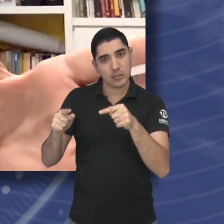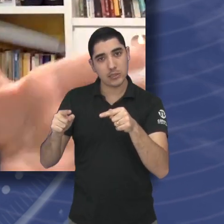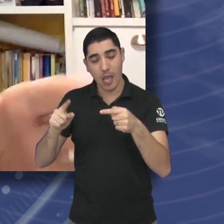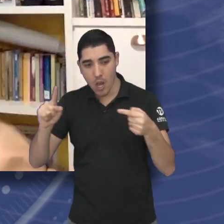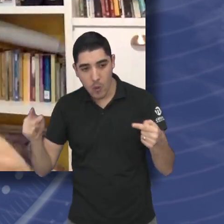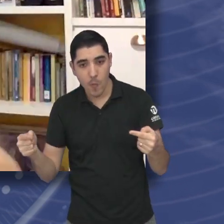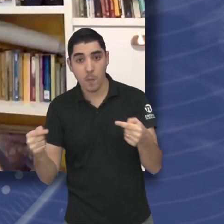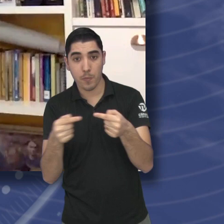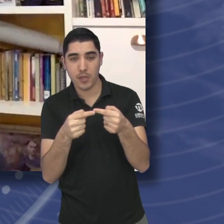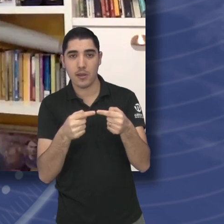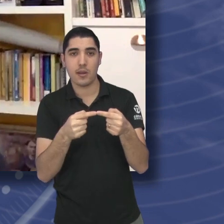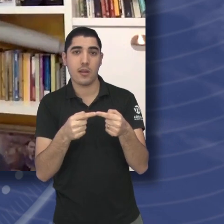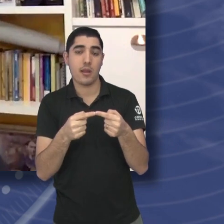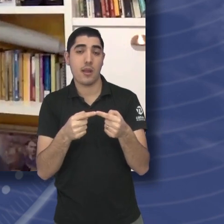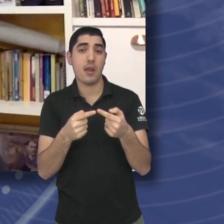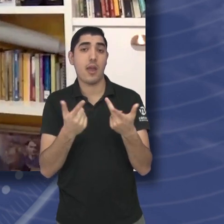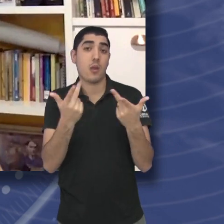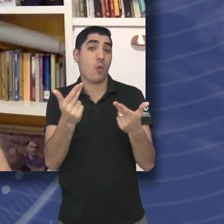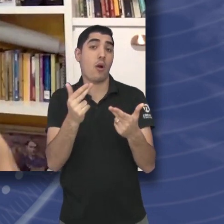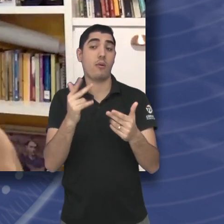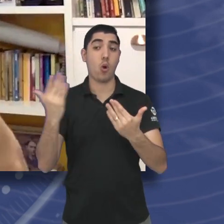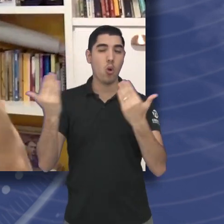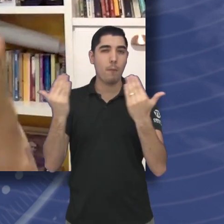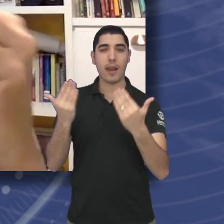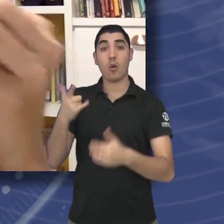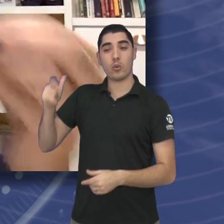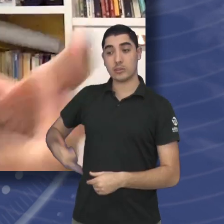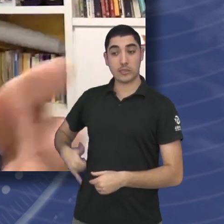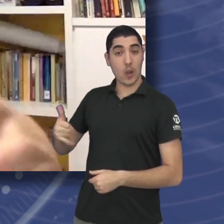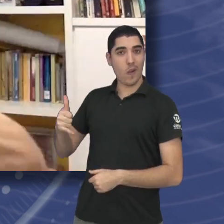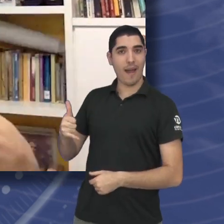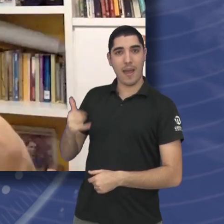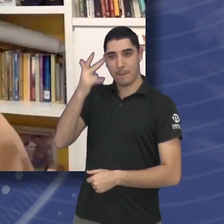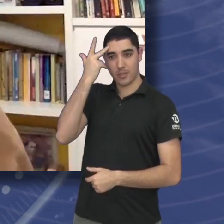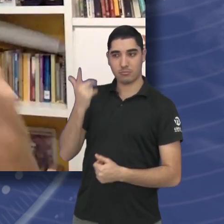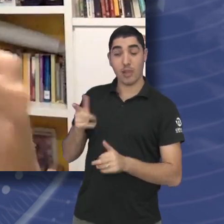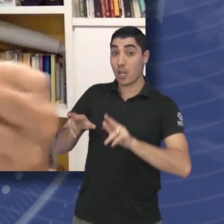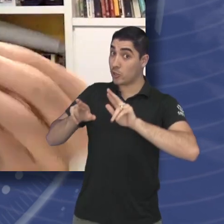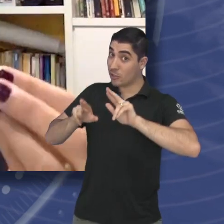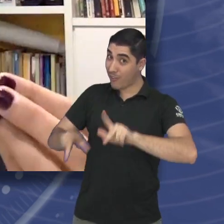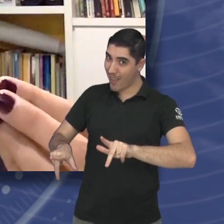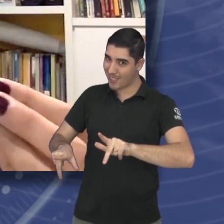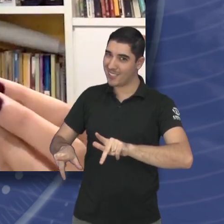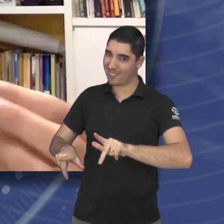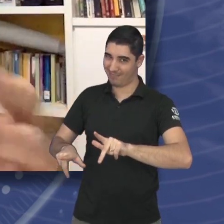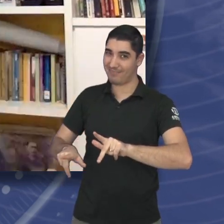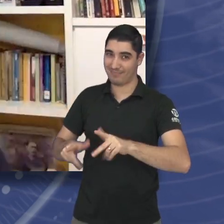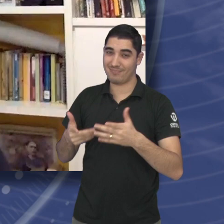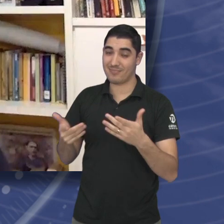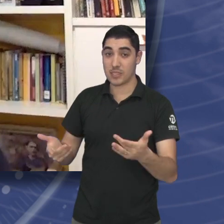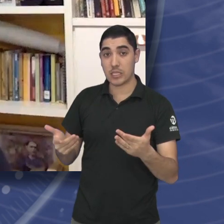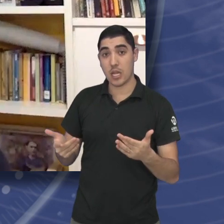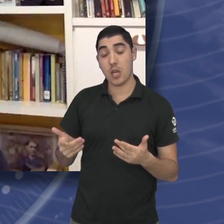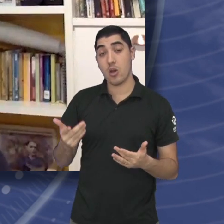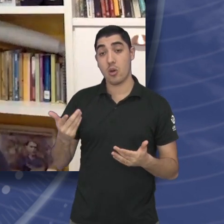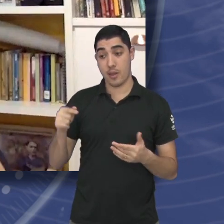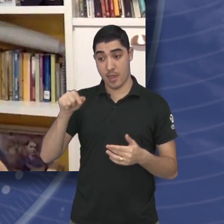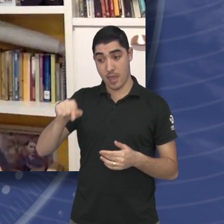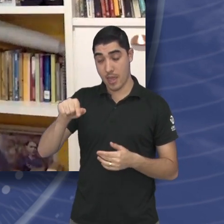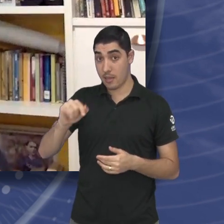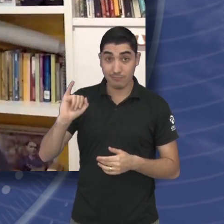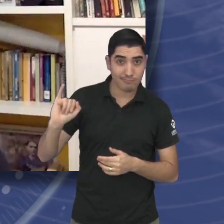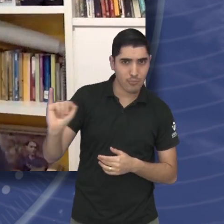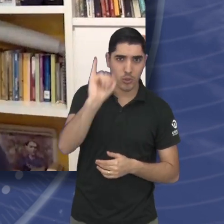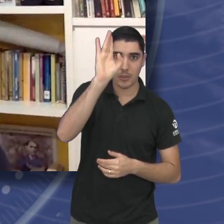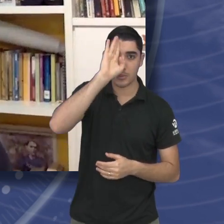a mesma de um celular, de um item que não fosse tão essencial, né? Então a gente está falando